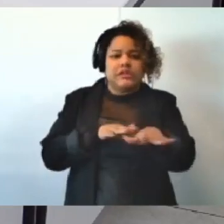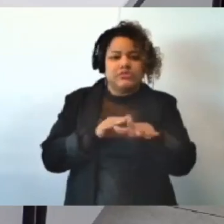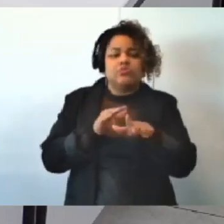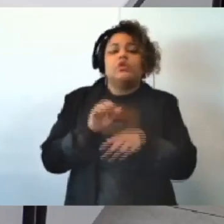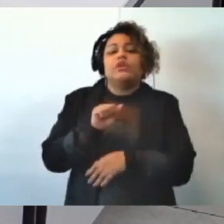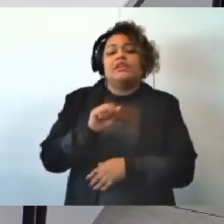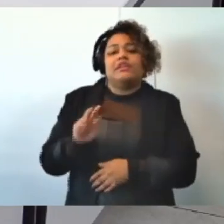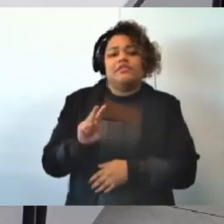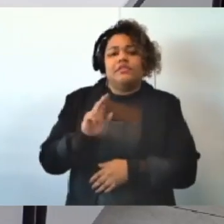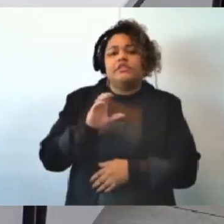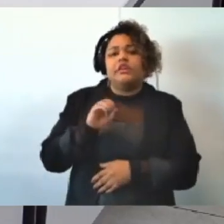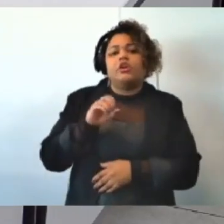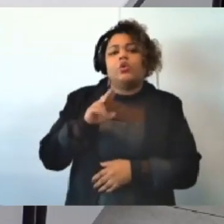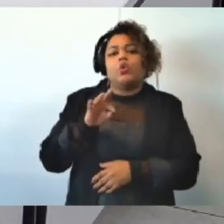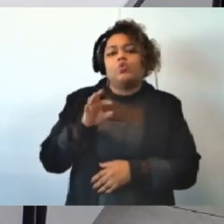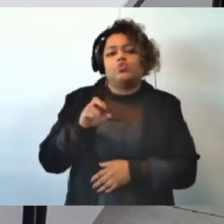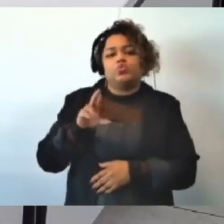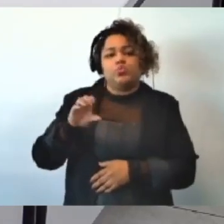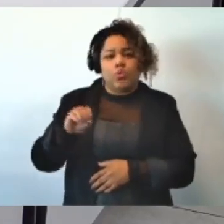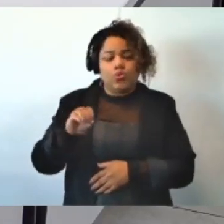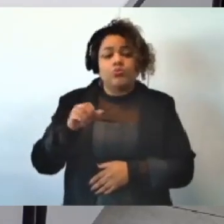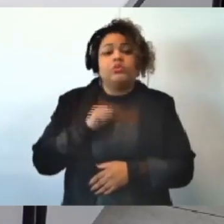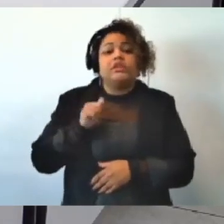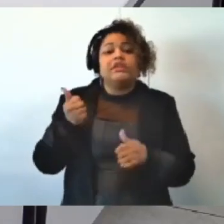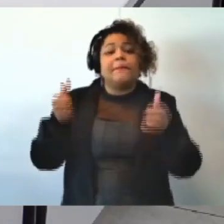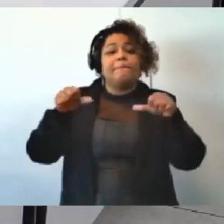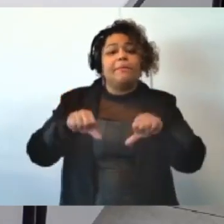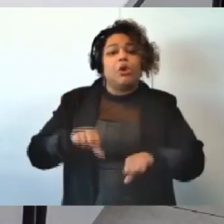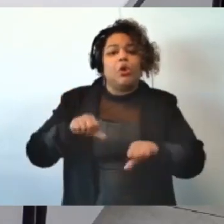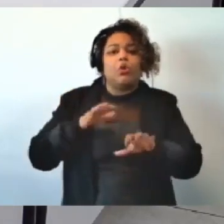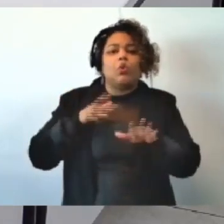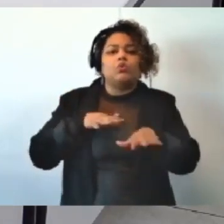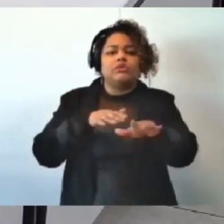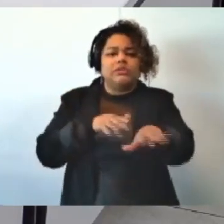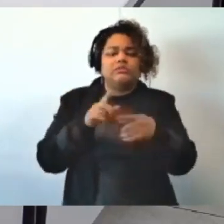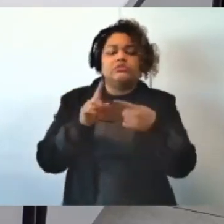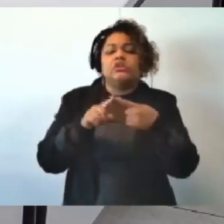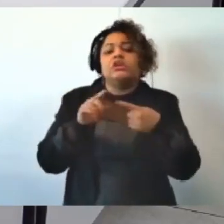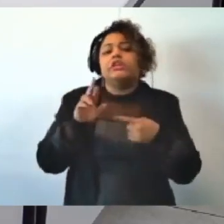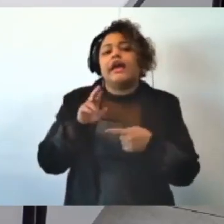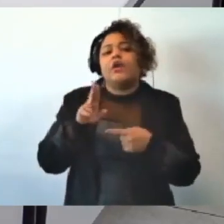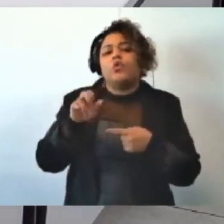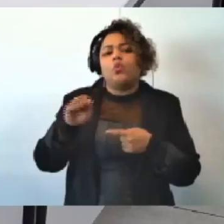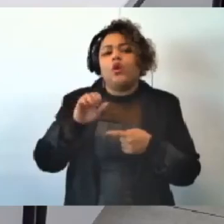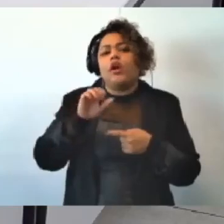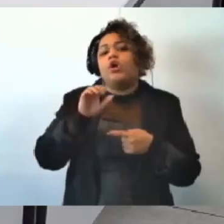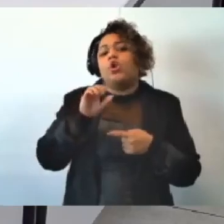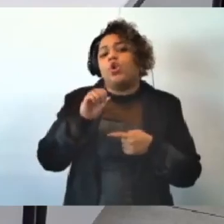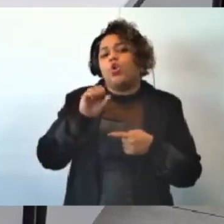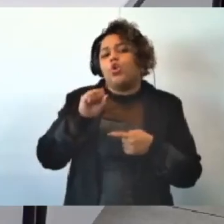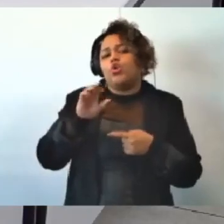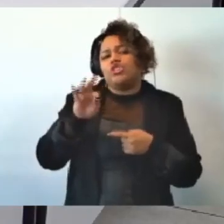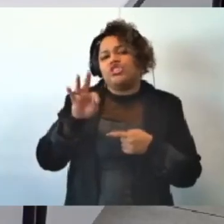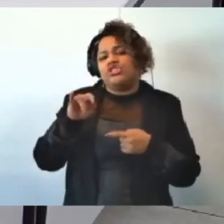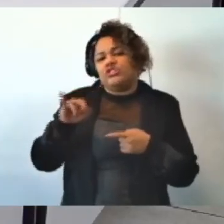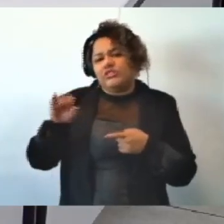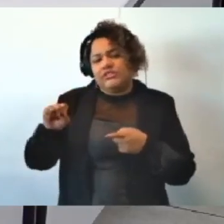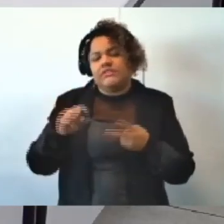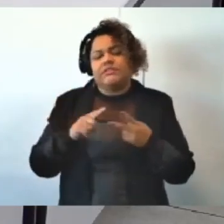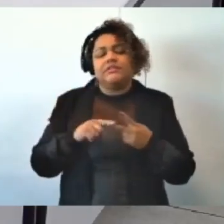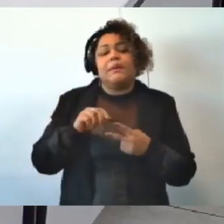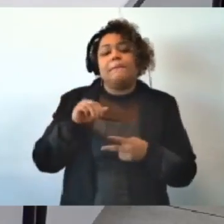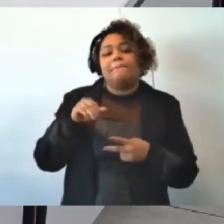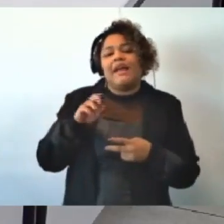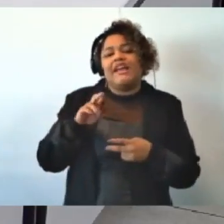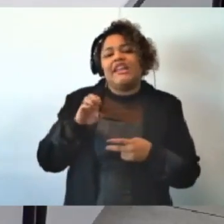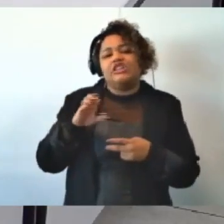Ortiz, a rua Marechal Deodoro, e qual o nome da outra rua? Aquiles Lobo. Que isso foi feito ano passado, eles